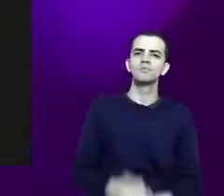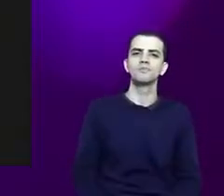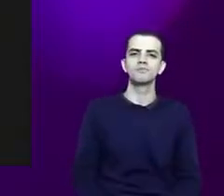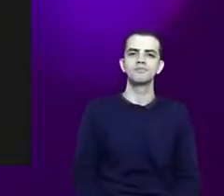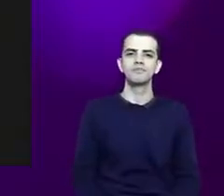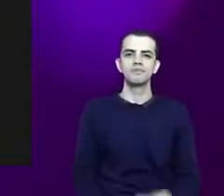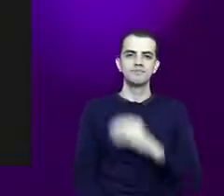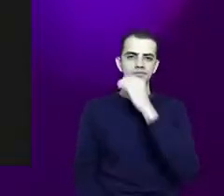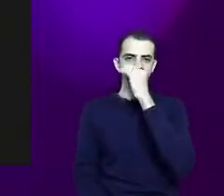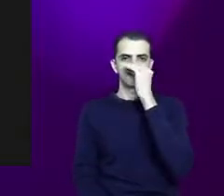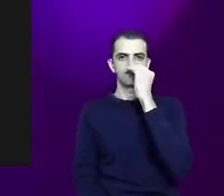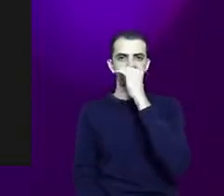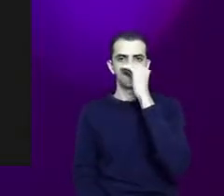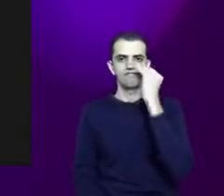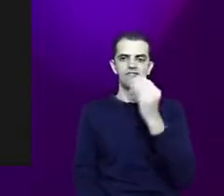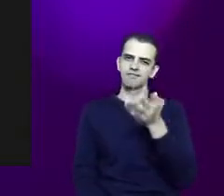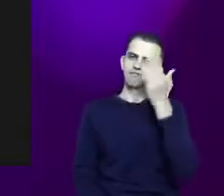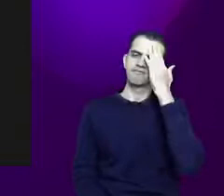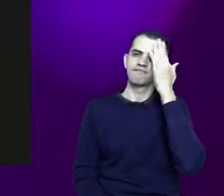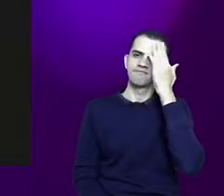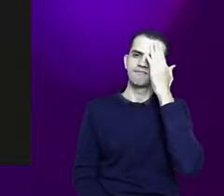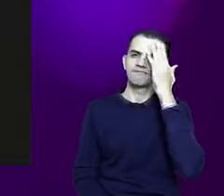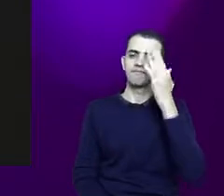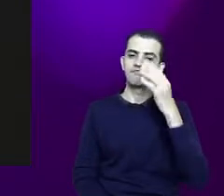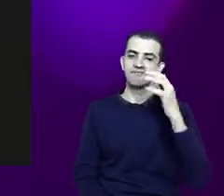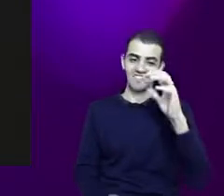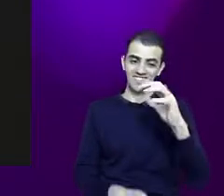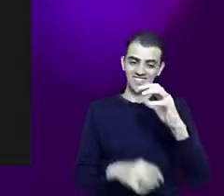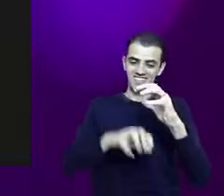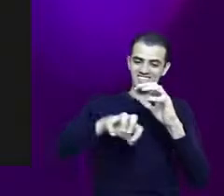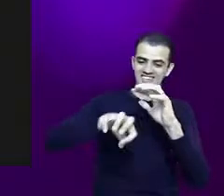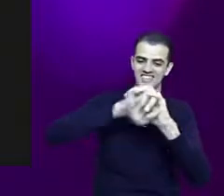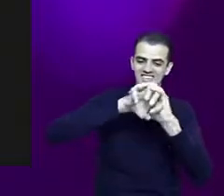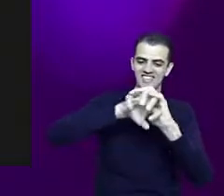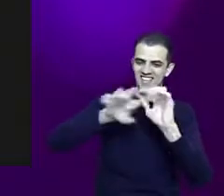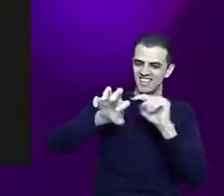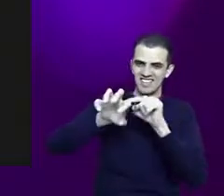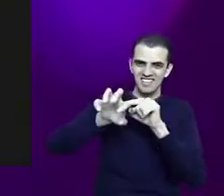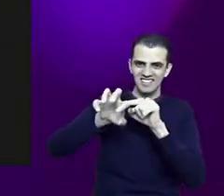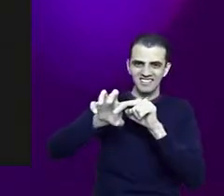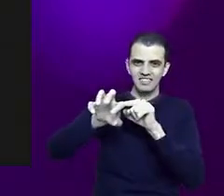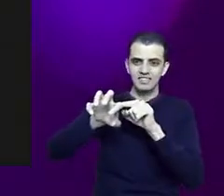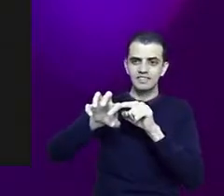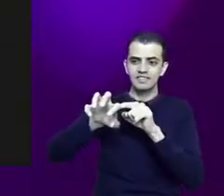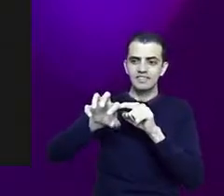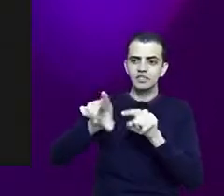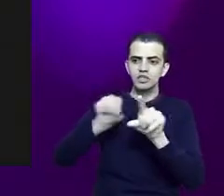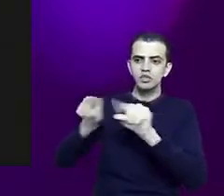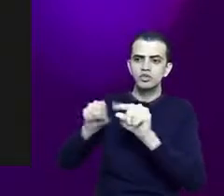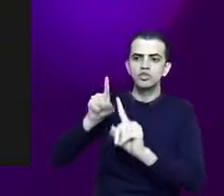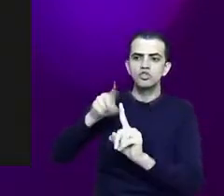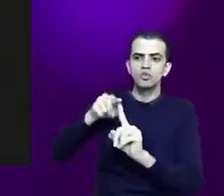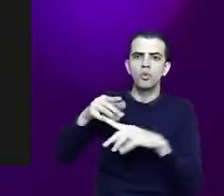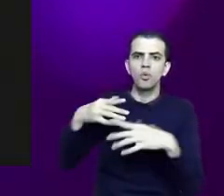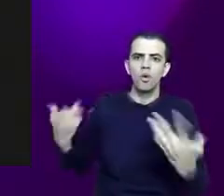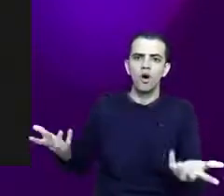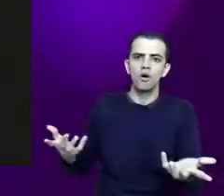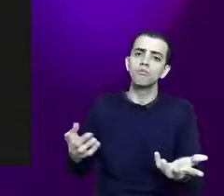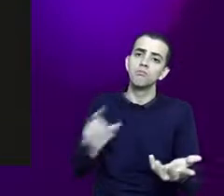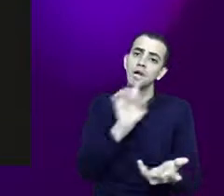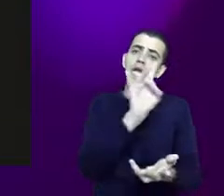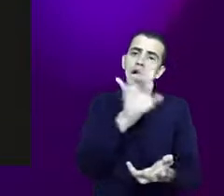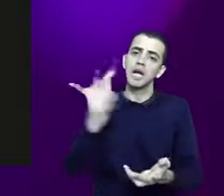Você sabe que escolha de implante depende muito da experiência e da preferência pessoal